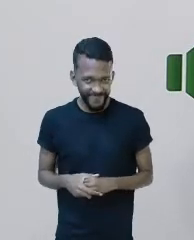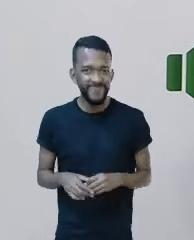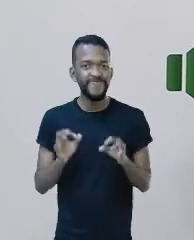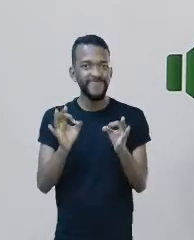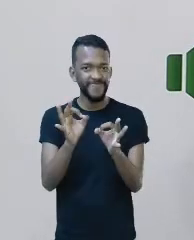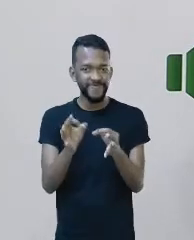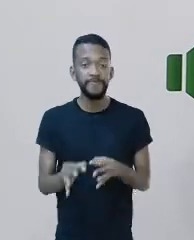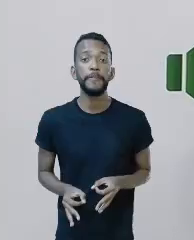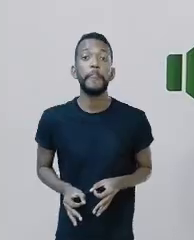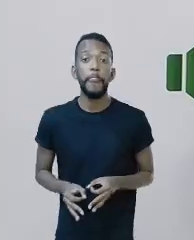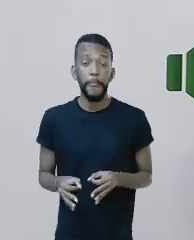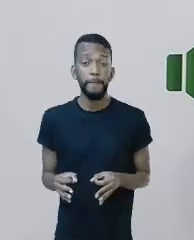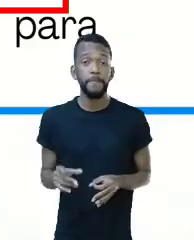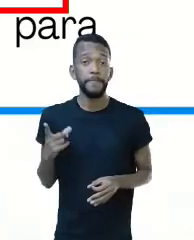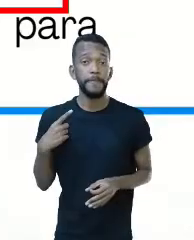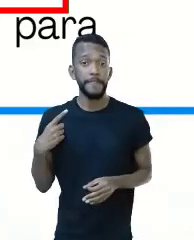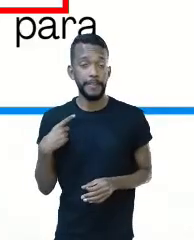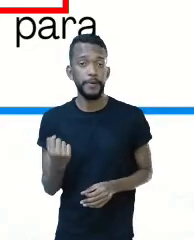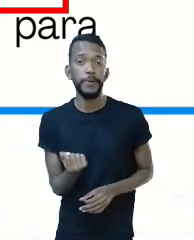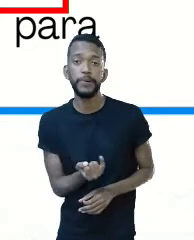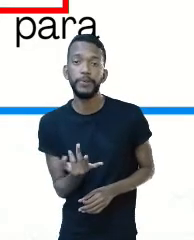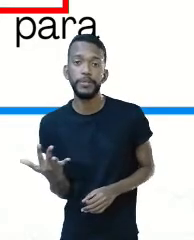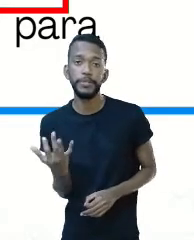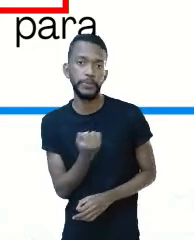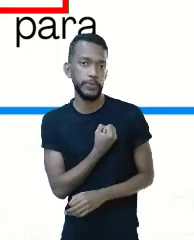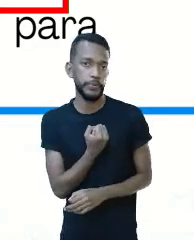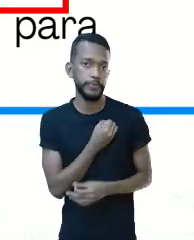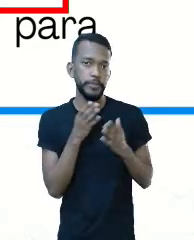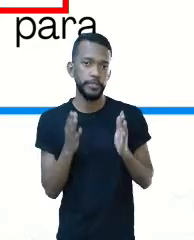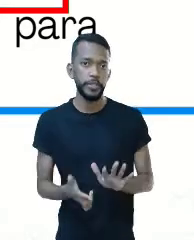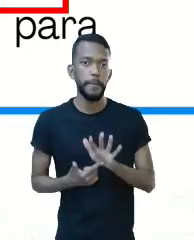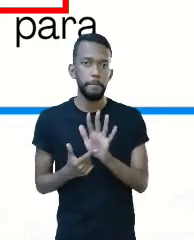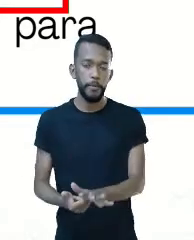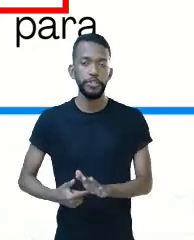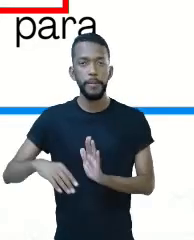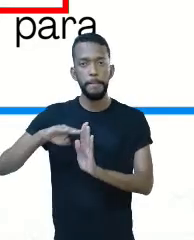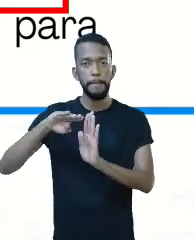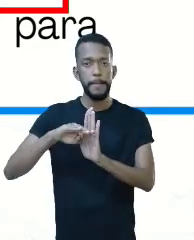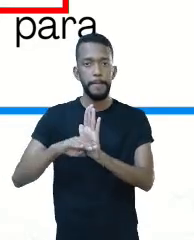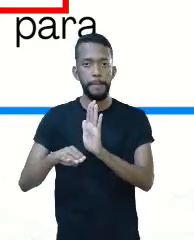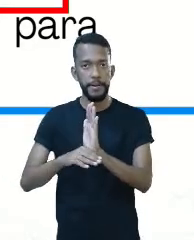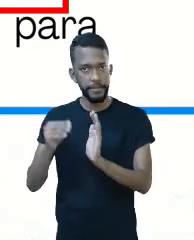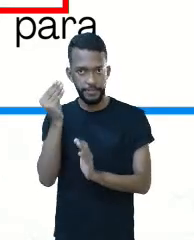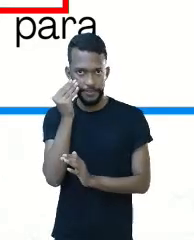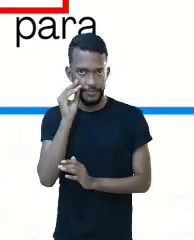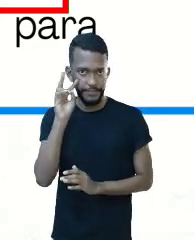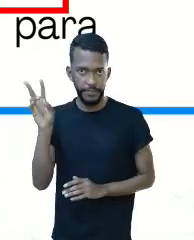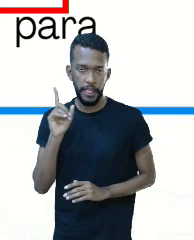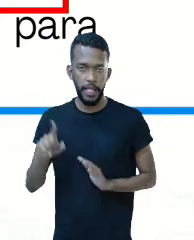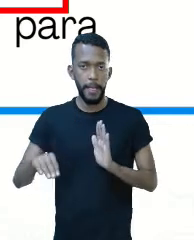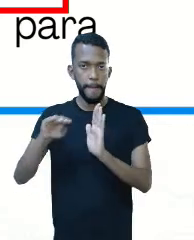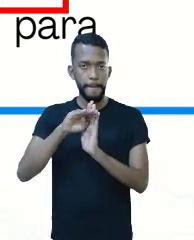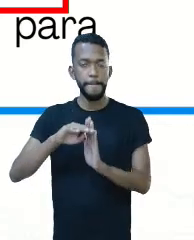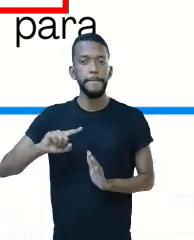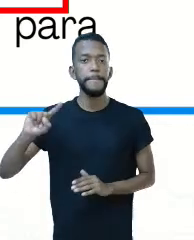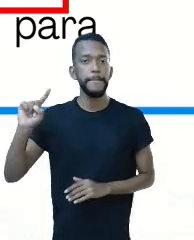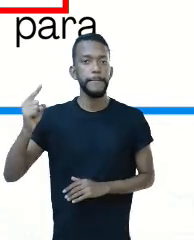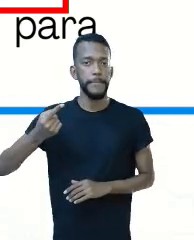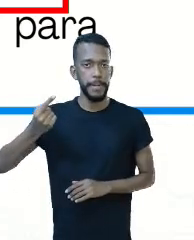Correto, gente. Olha quantos números estão indicando ordem. Vamos conferir o primeiro,